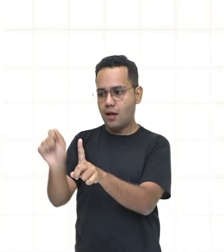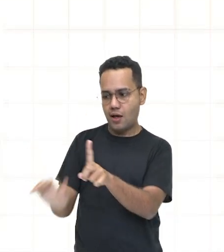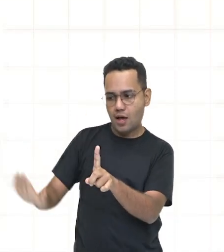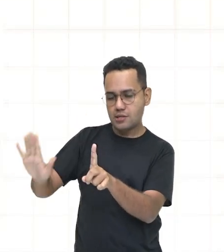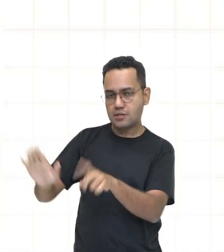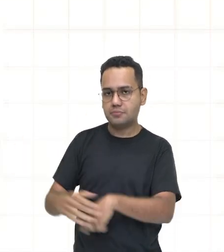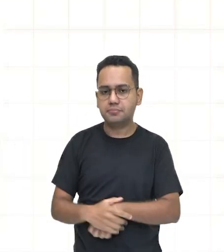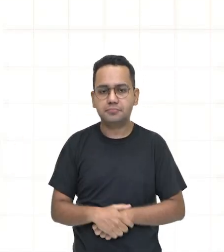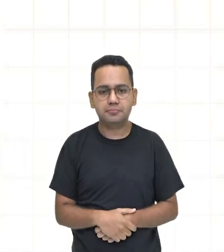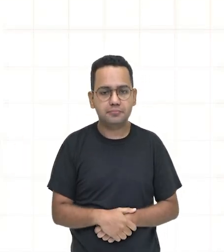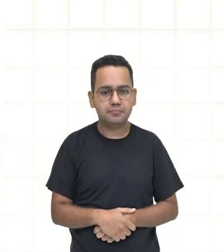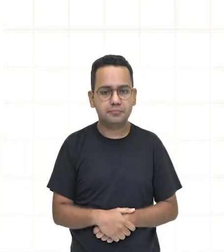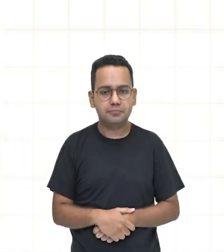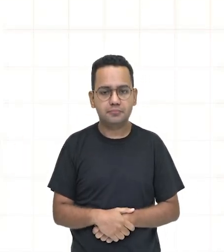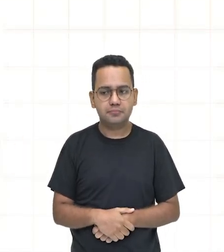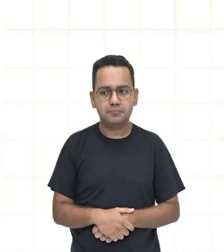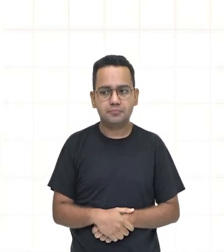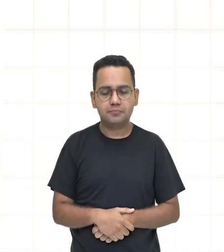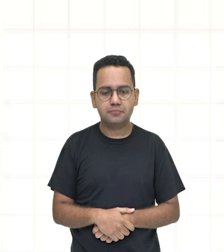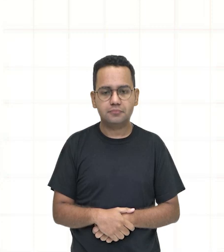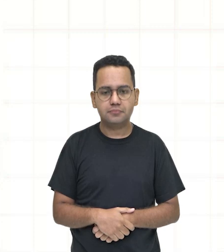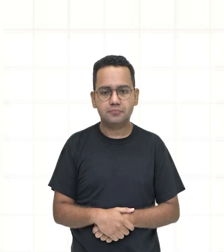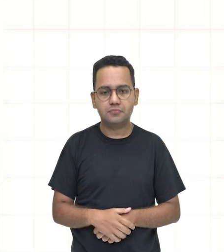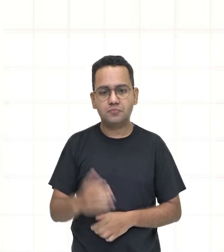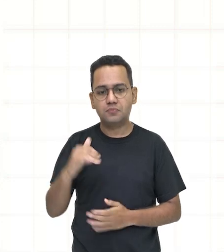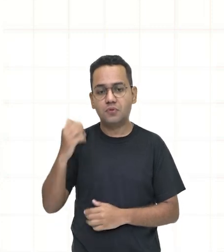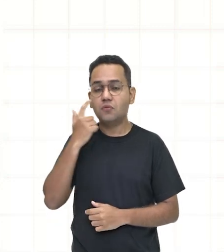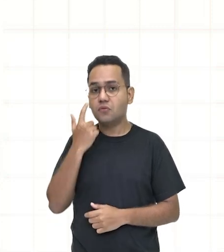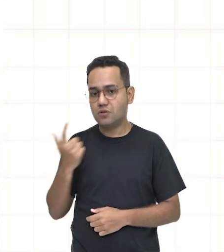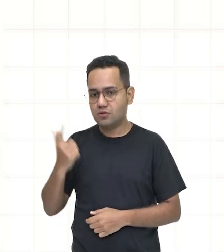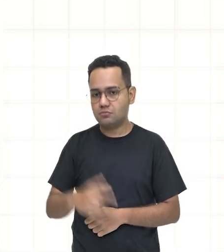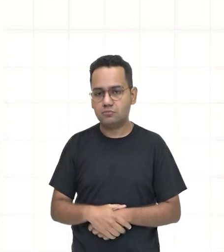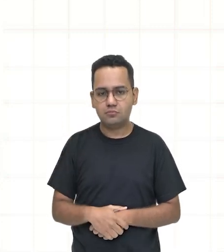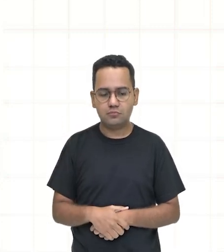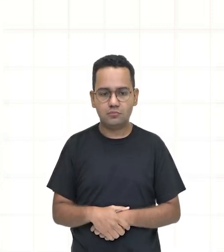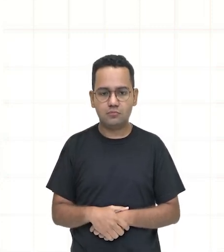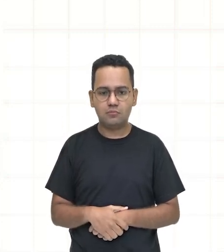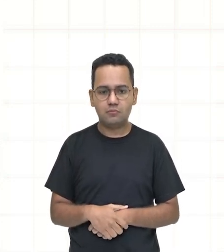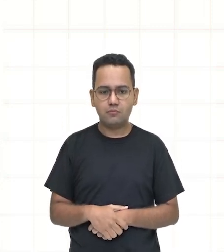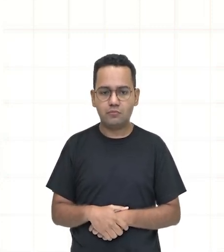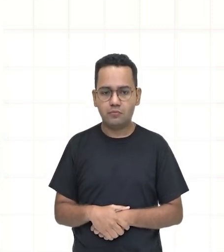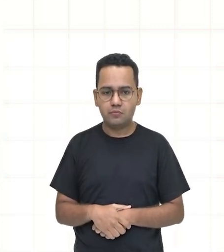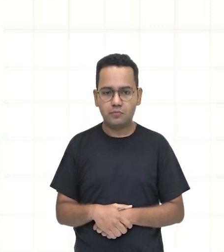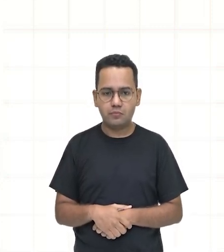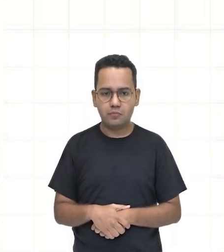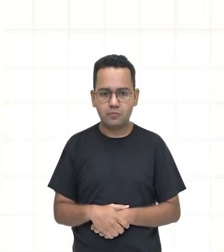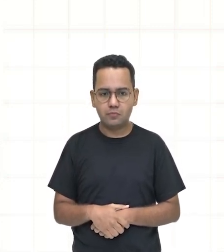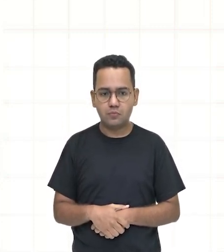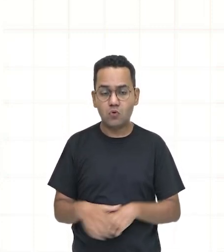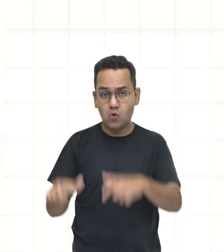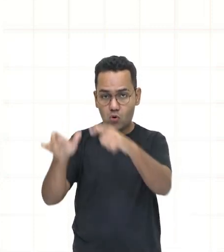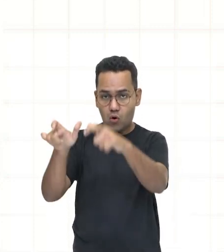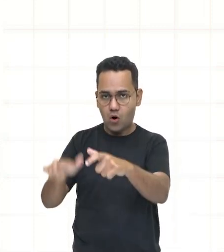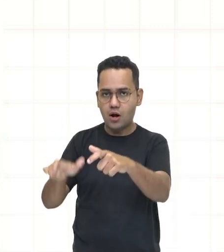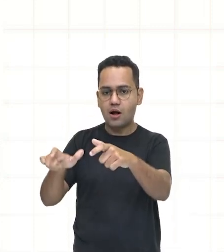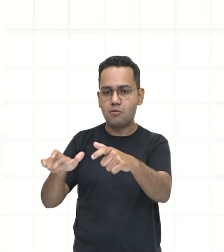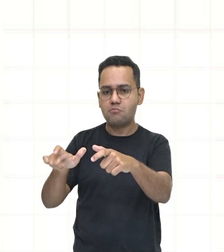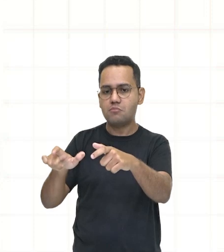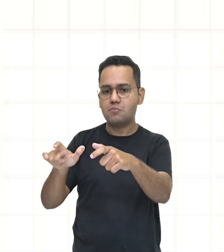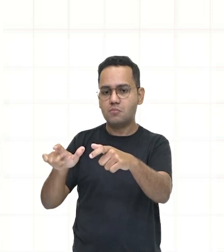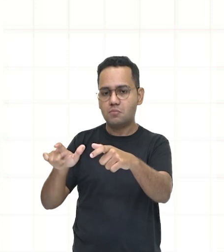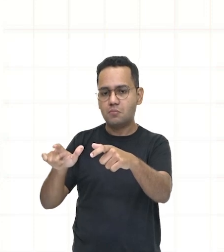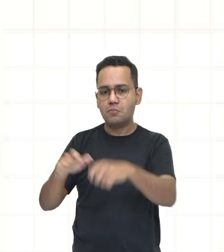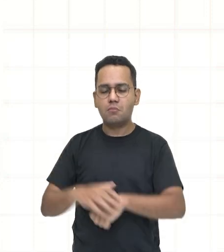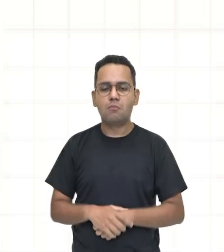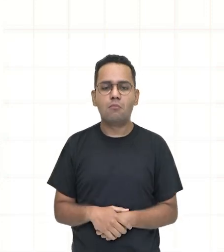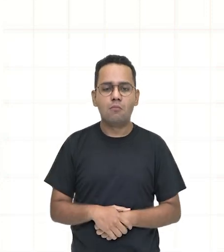Europa neste ponto aqui, e nós temos, nesta região, né, não é um ponto, e nesta região aqui